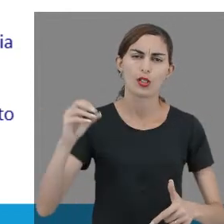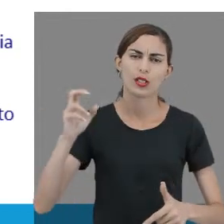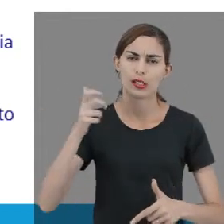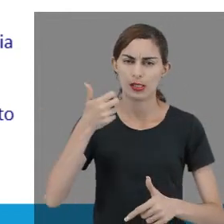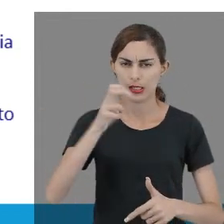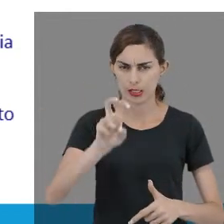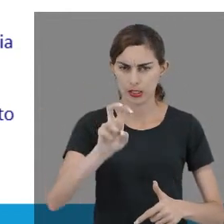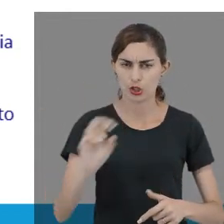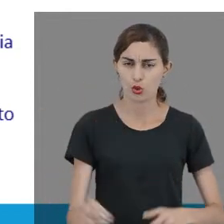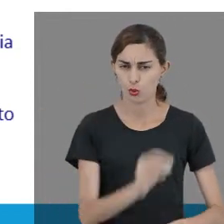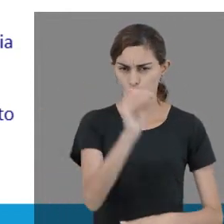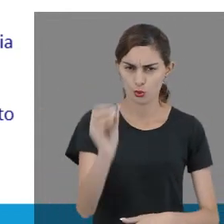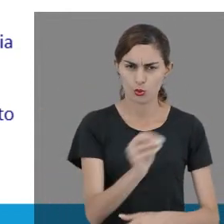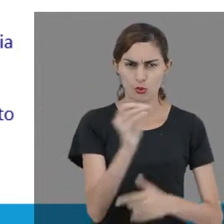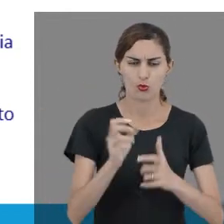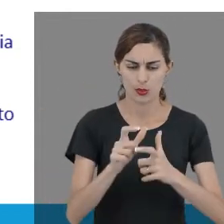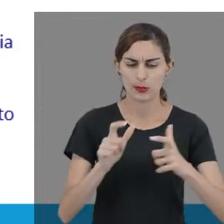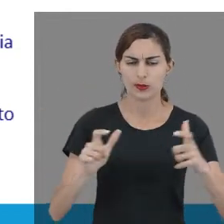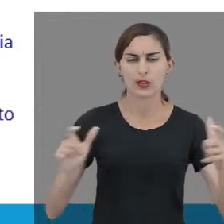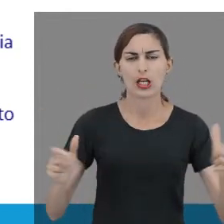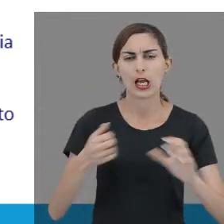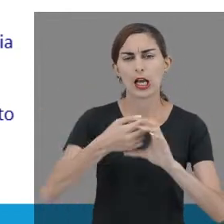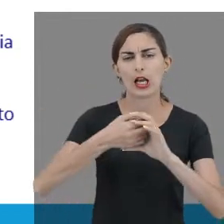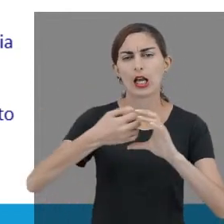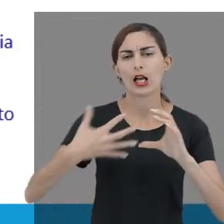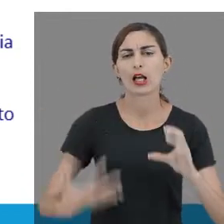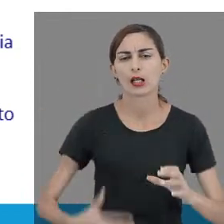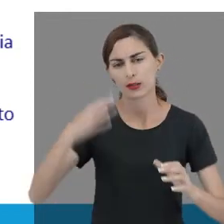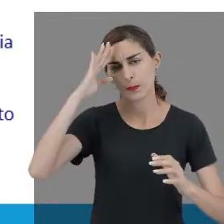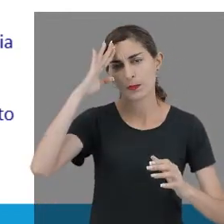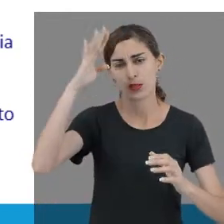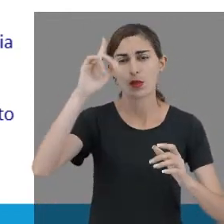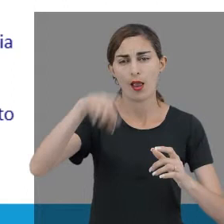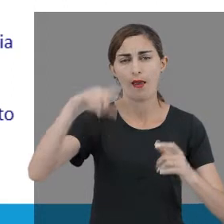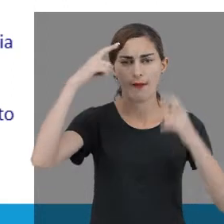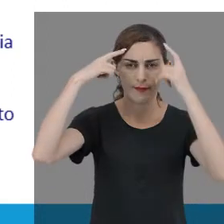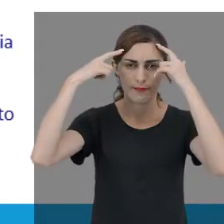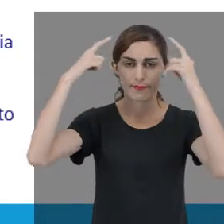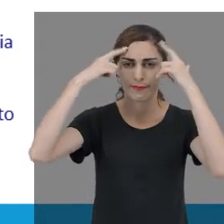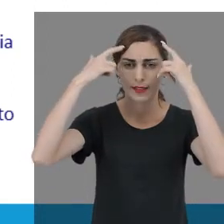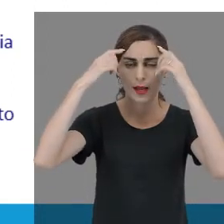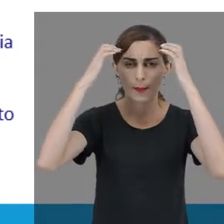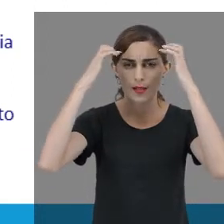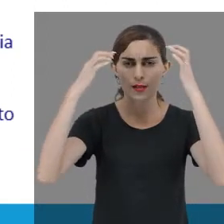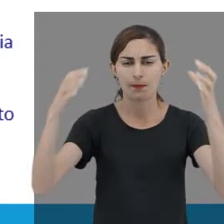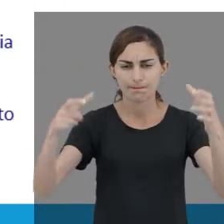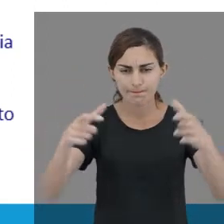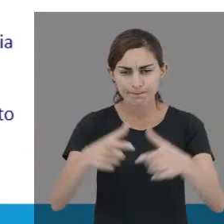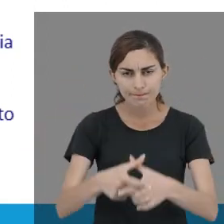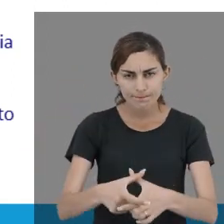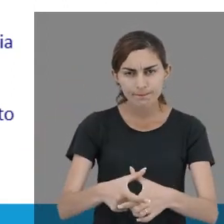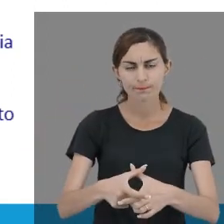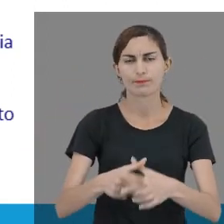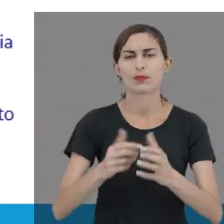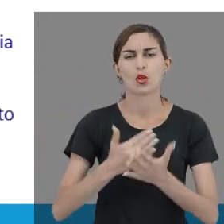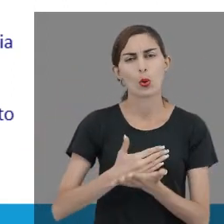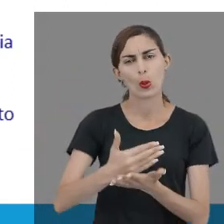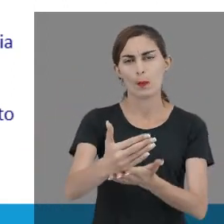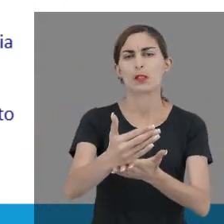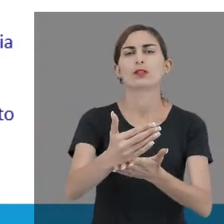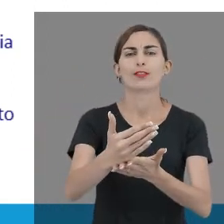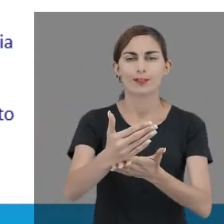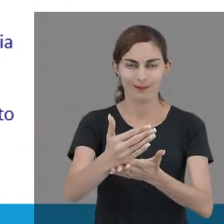outubro. E a característica principal foi a microcefalia. Então, daí começou a nossa